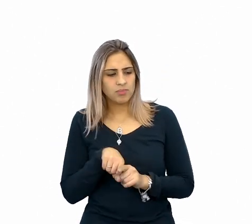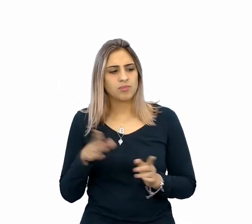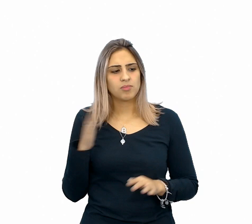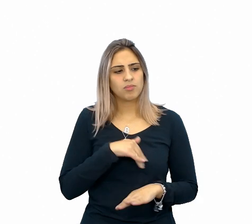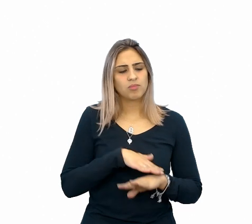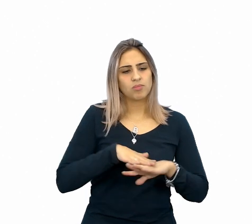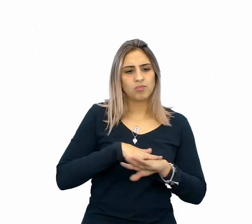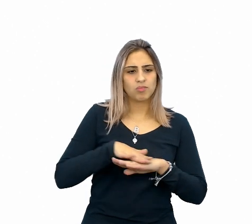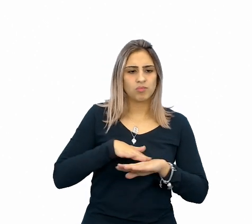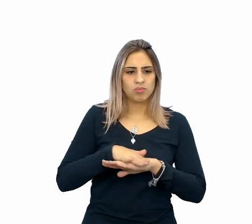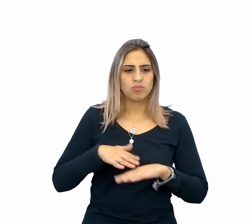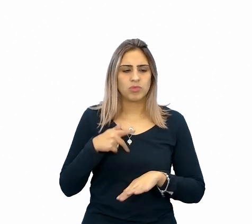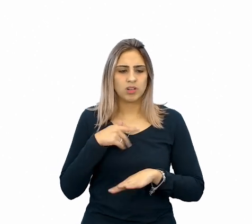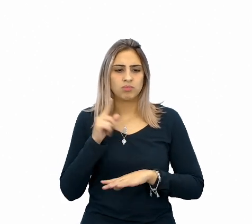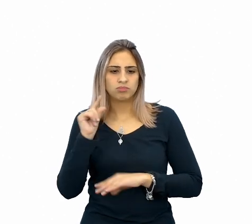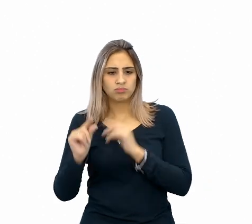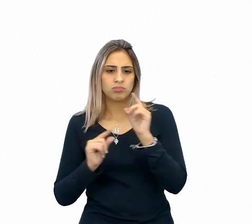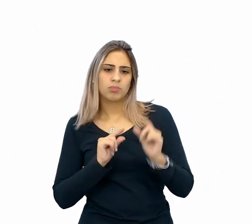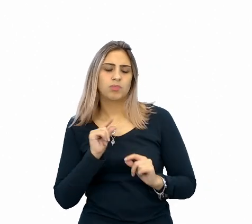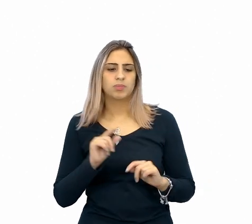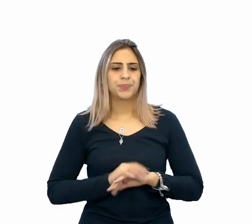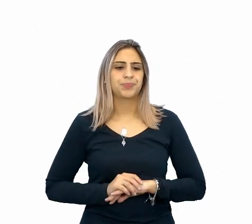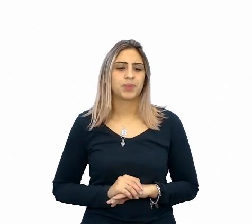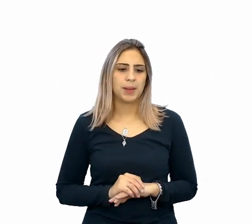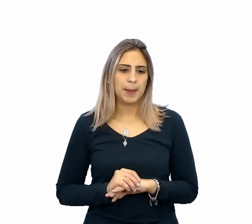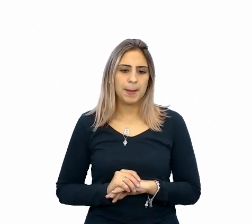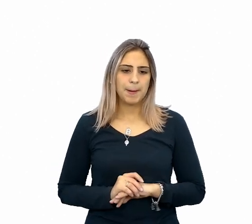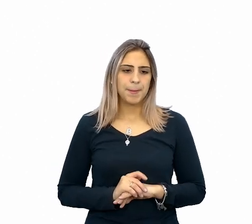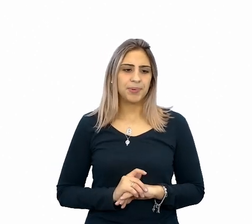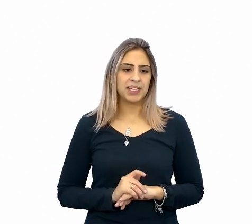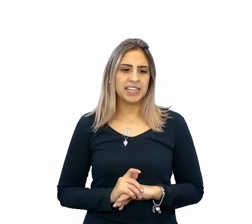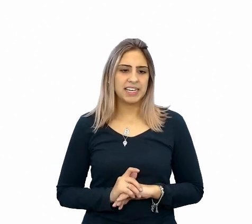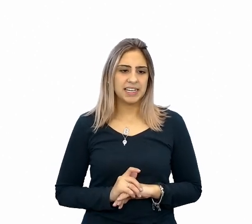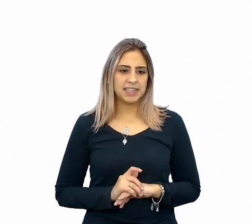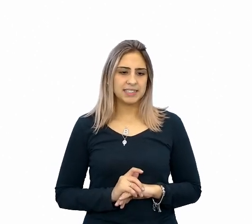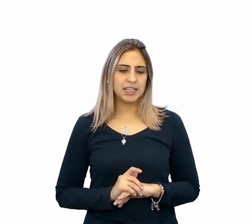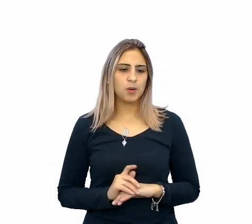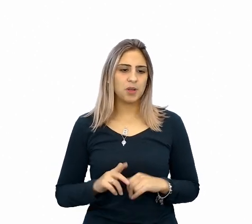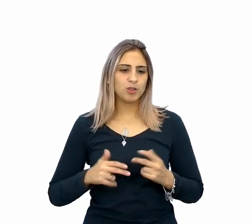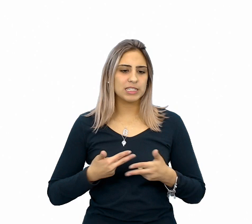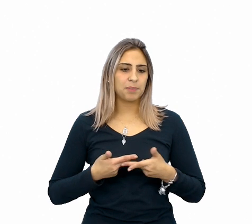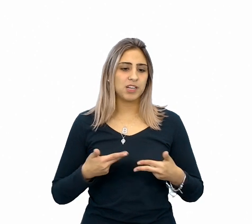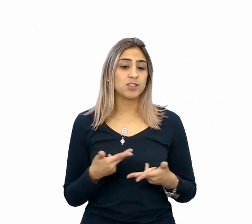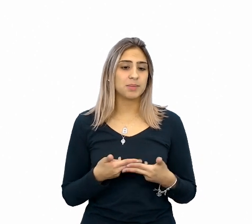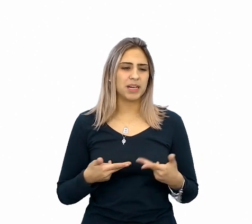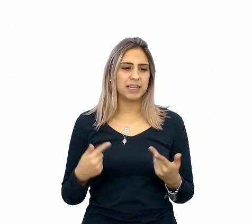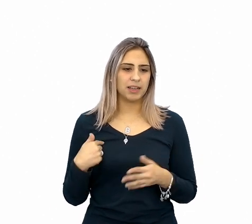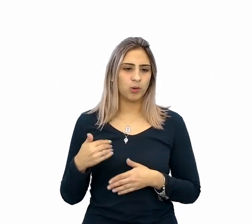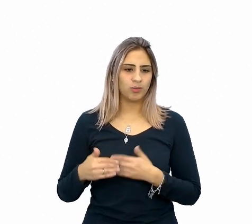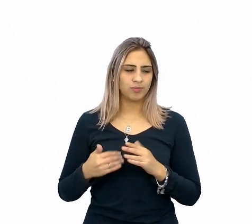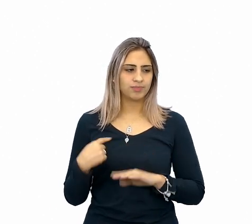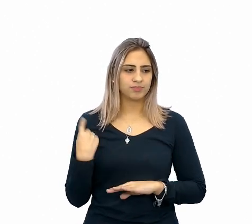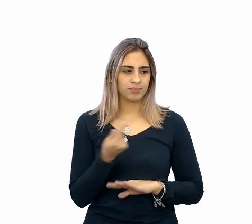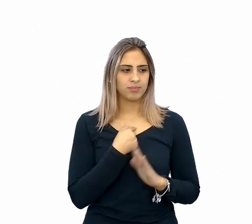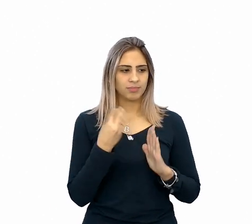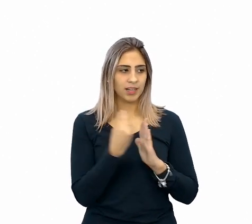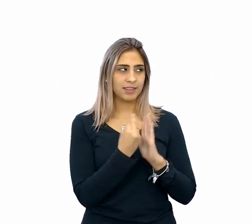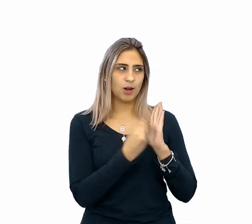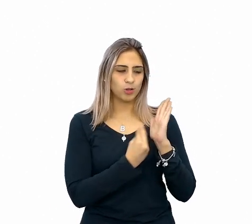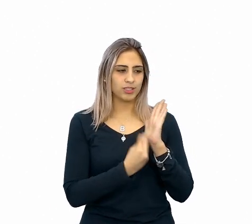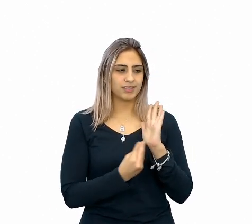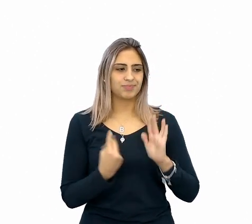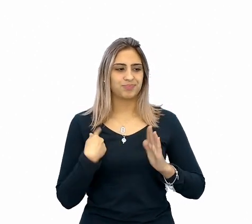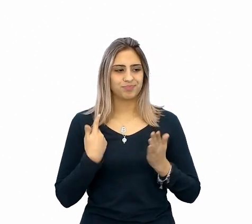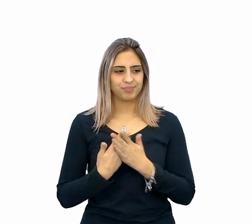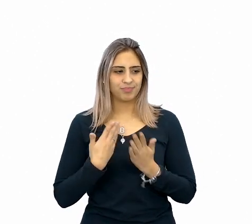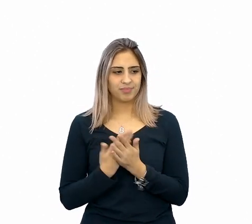Então, vamos conversar um pouco sobre essas duas questões aí. Então, considerando a descrição das